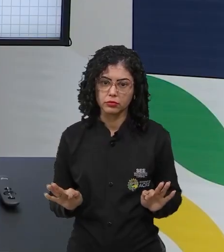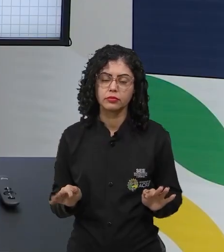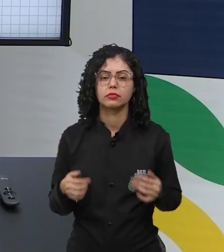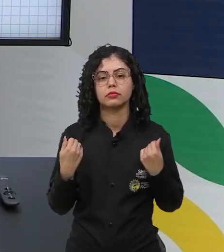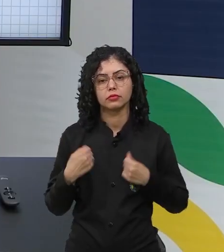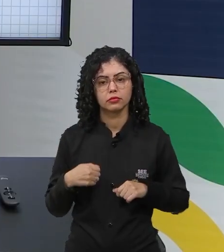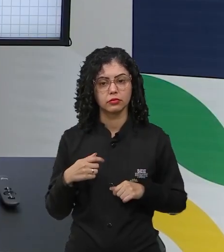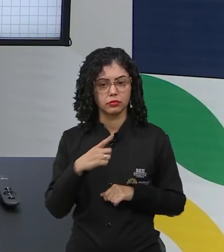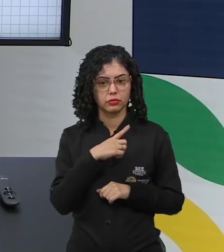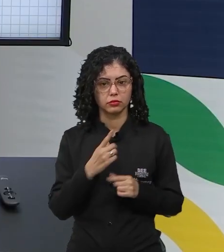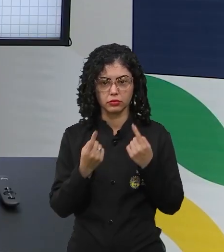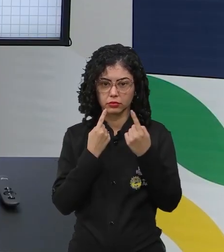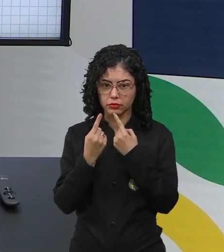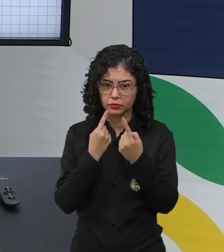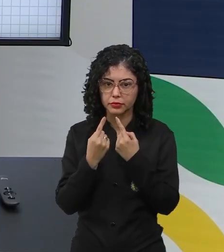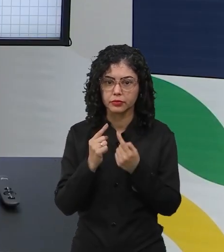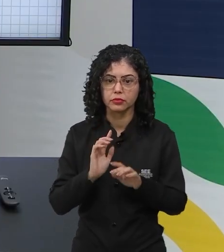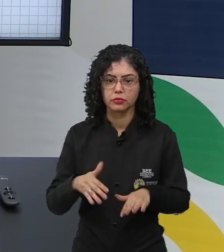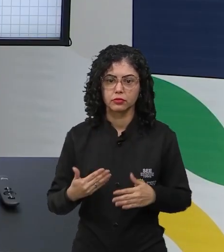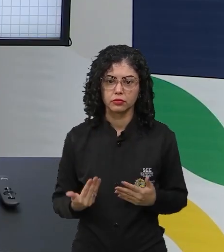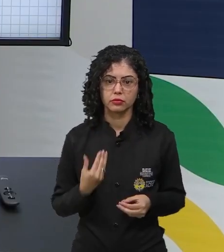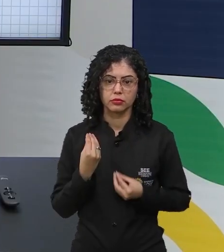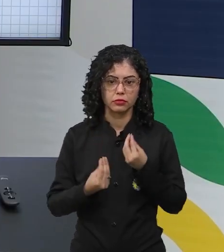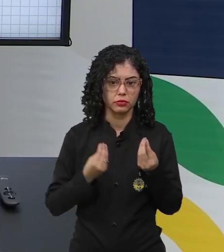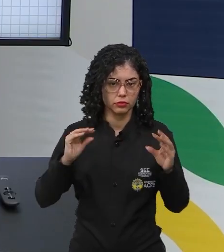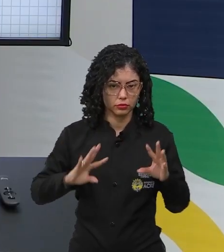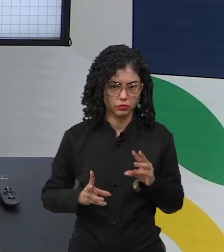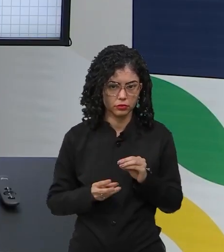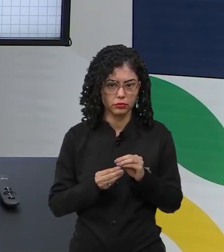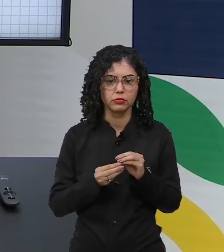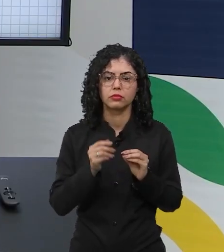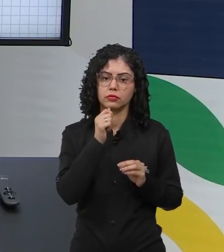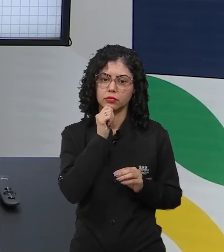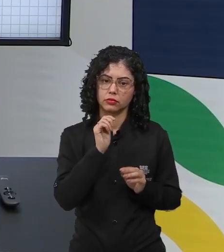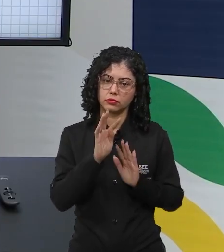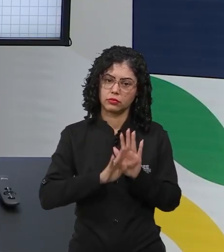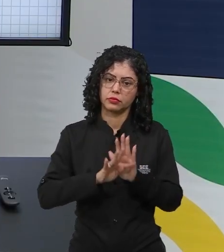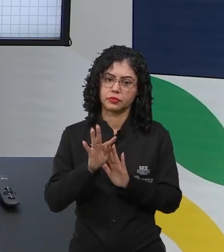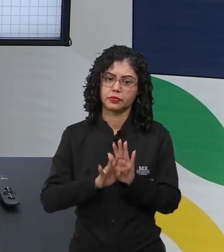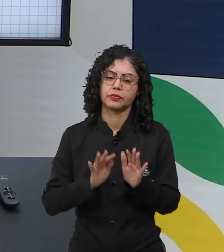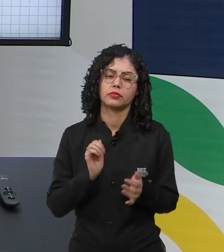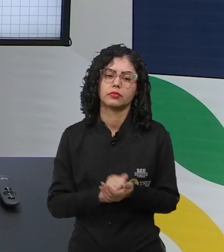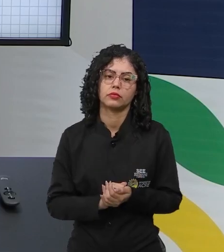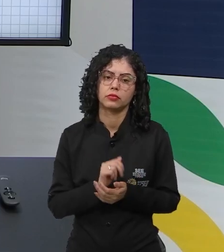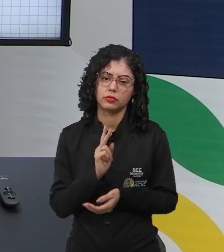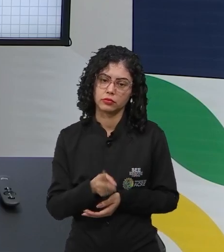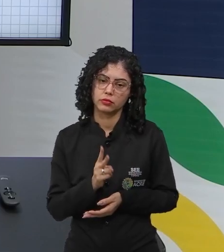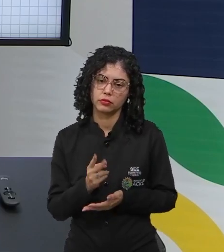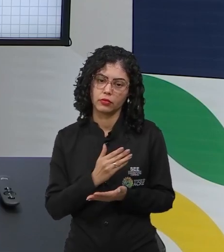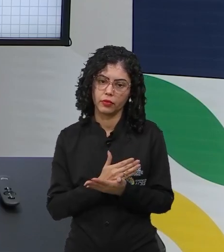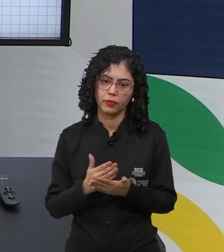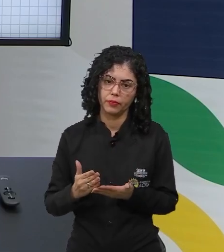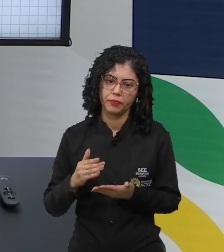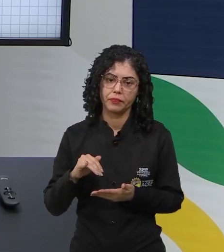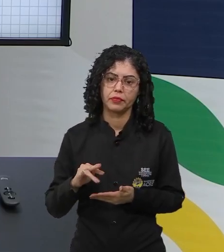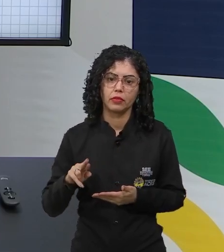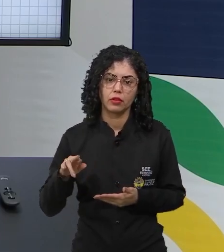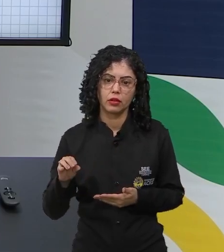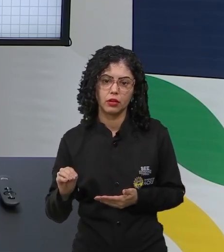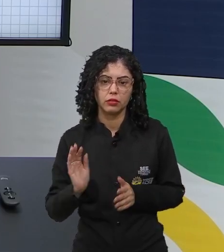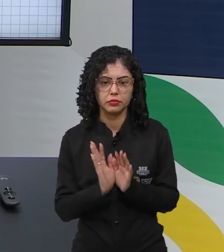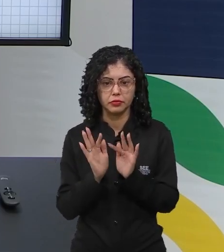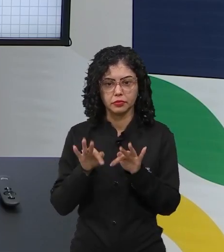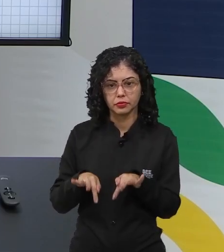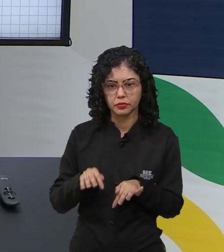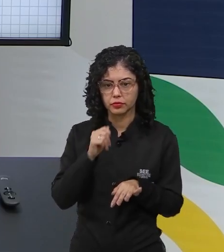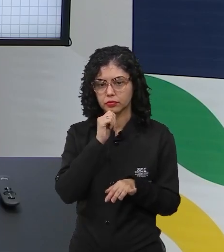querendo comunicar e como elas se complementam. Porque um texto ele sempre tem um início, meio e fim. E